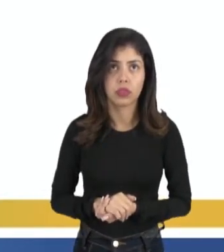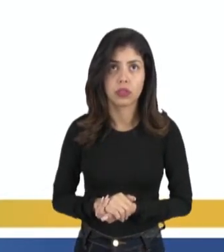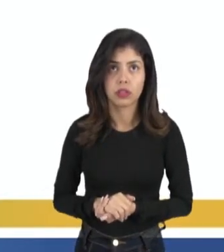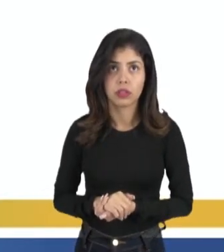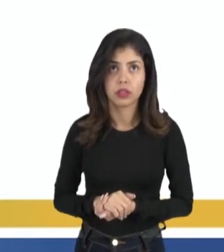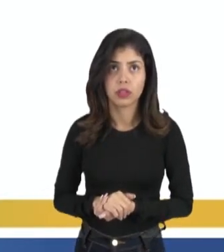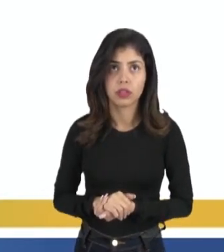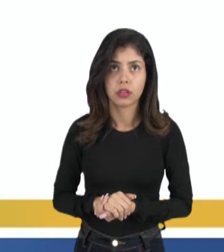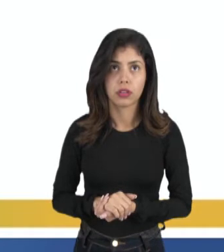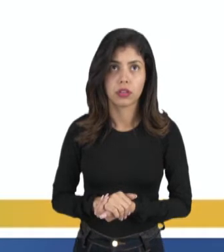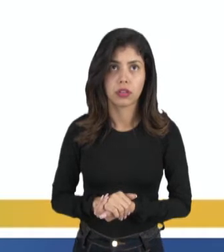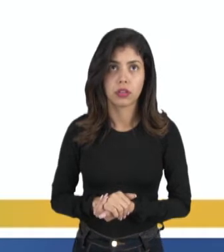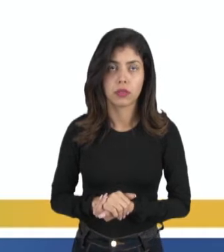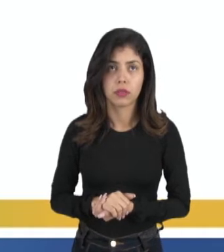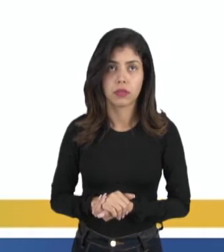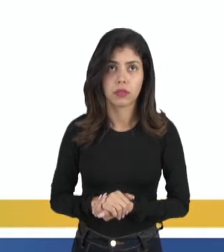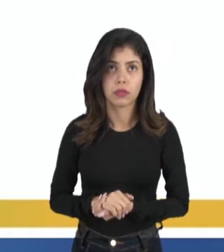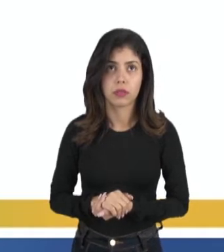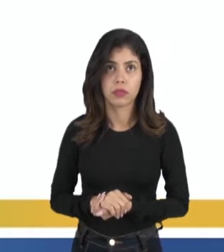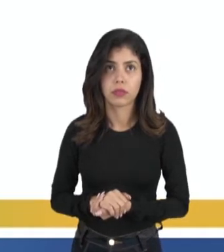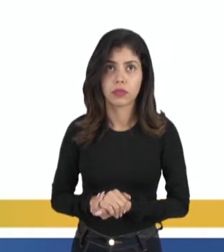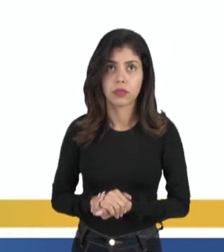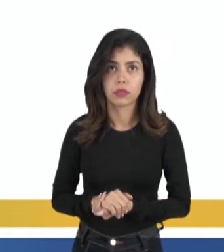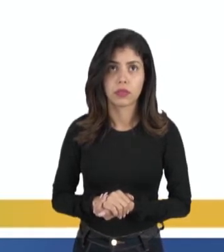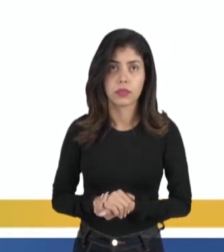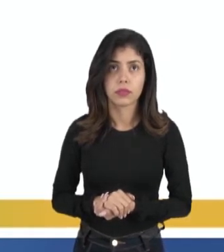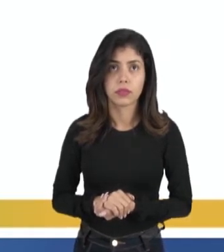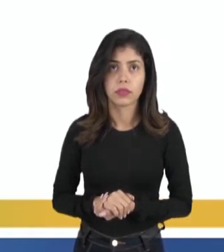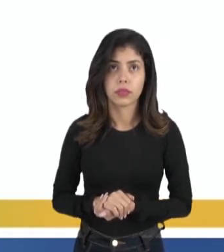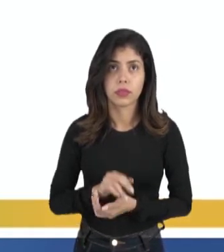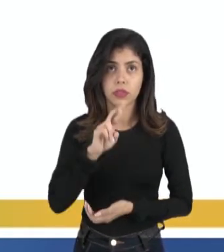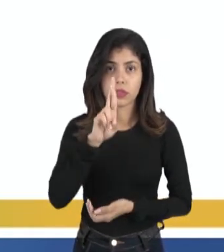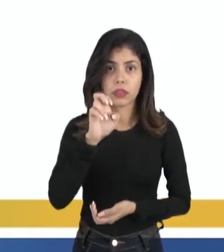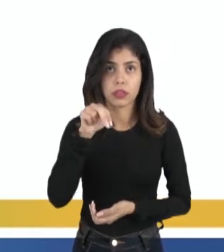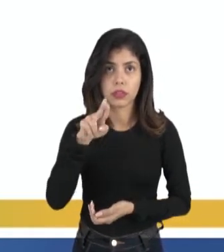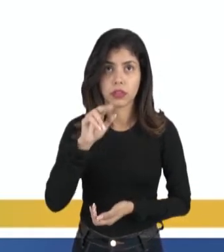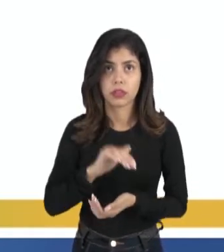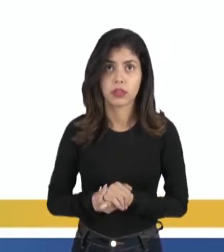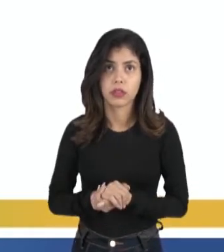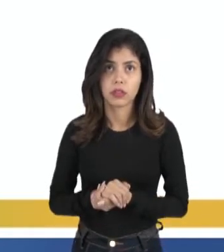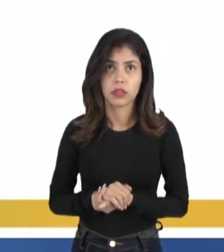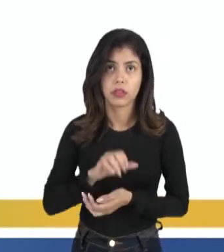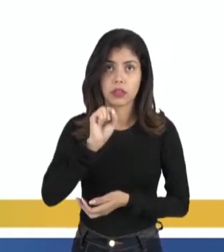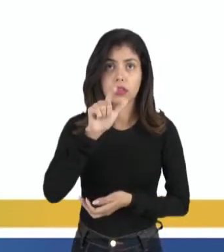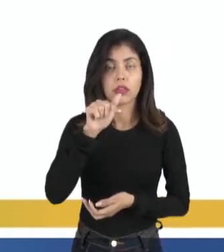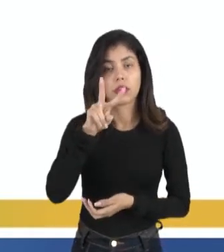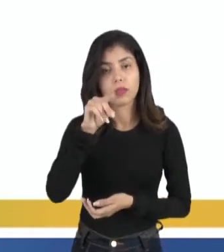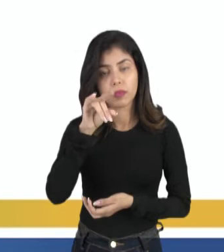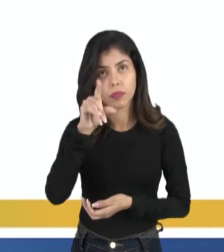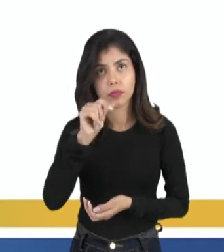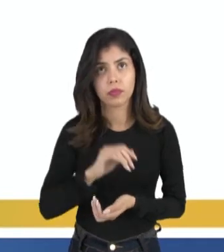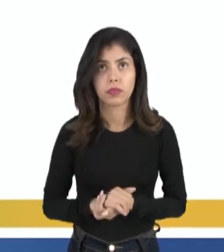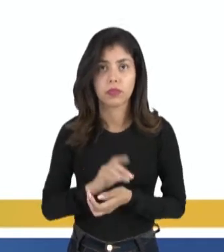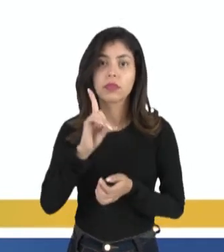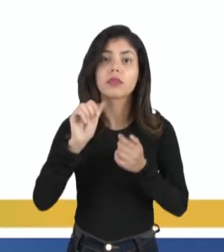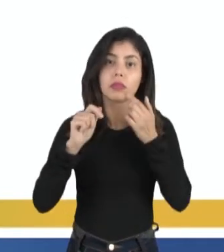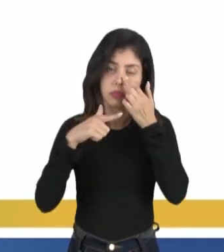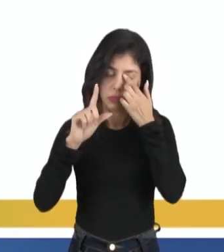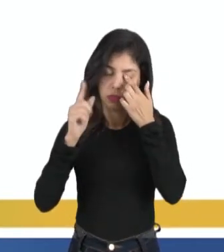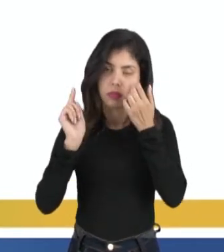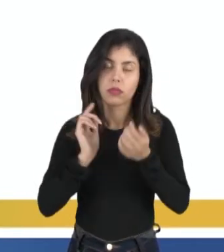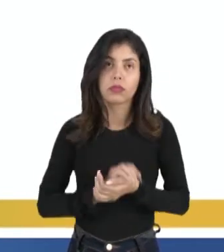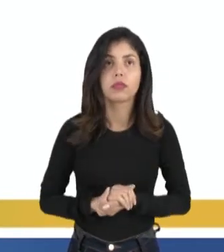you Run e Miró René Magritte e Salvador